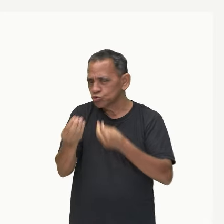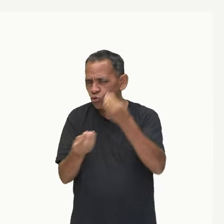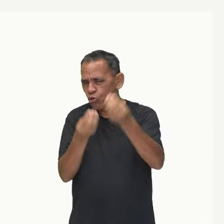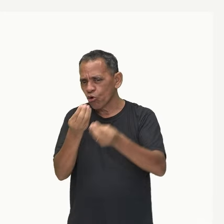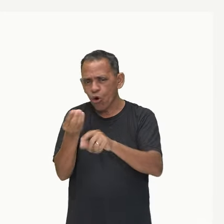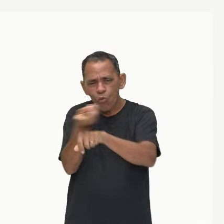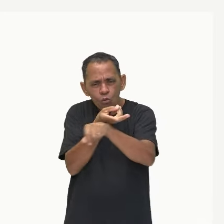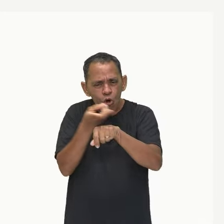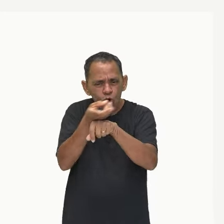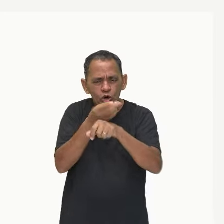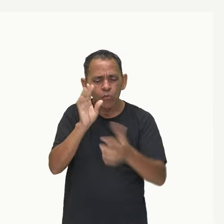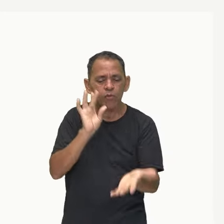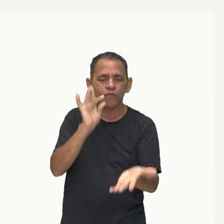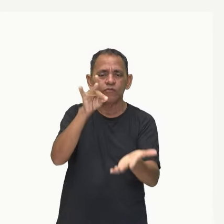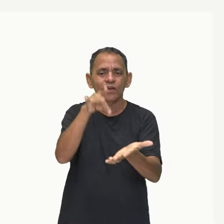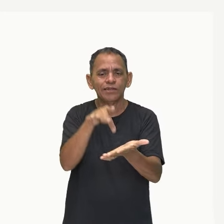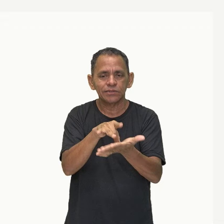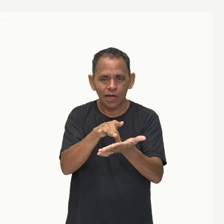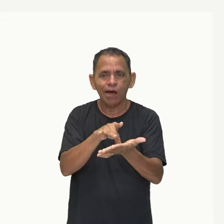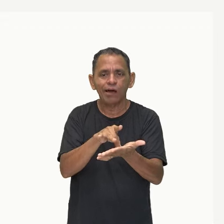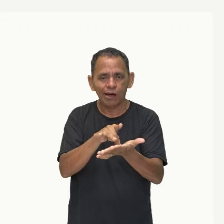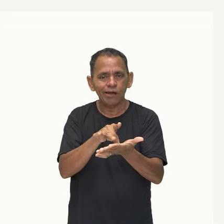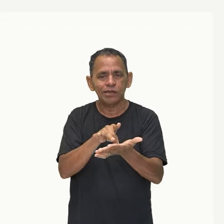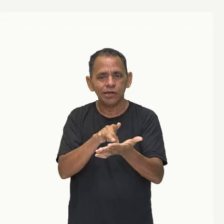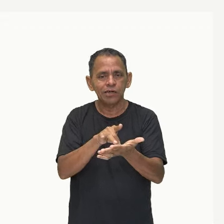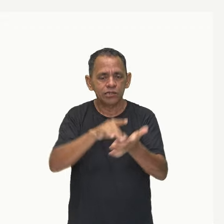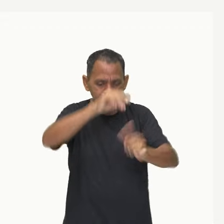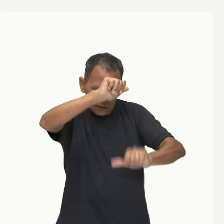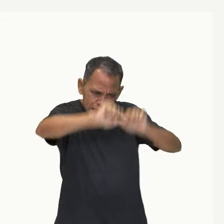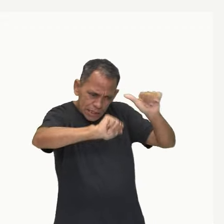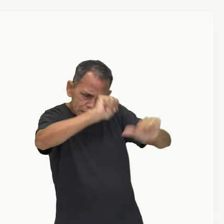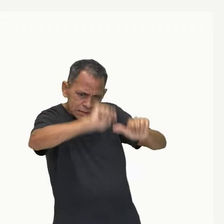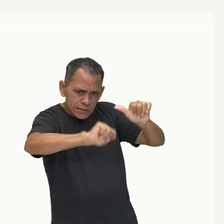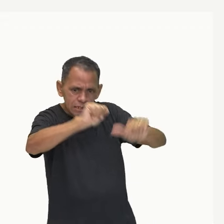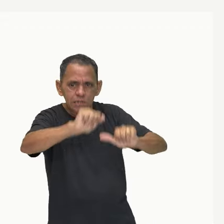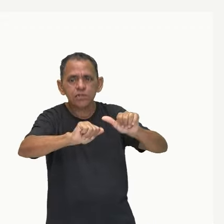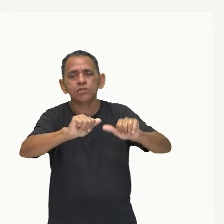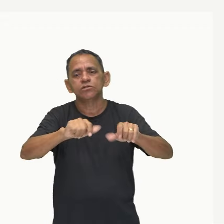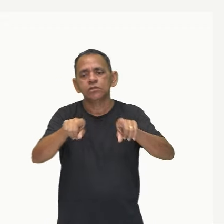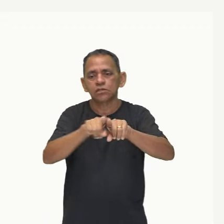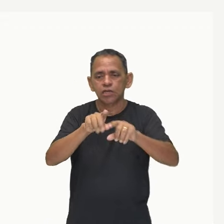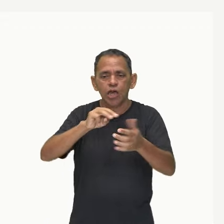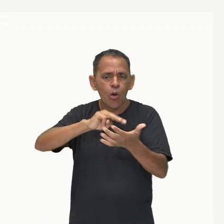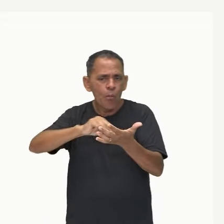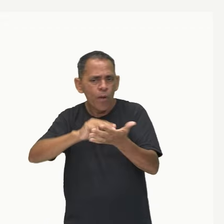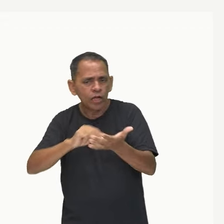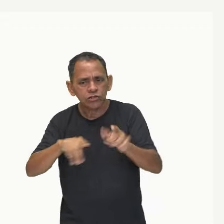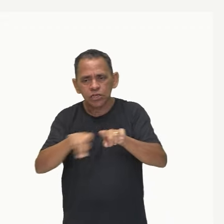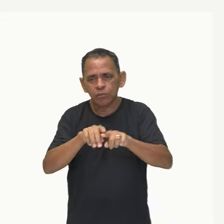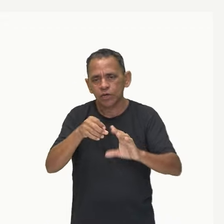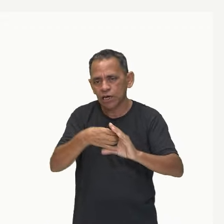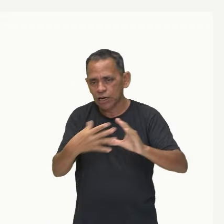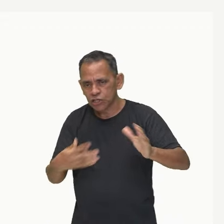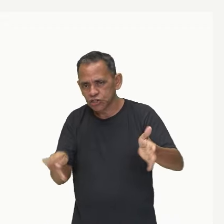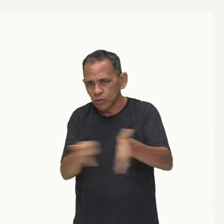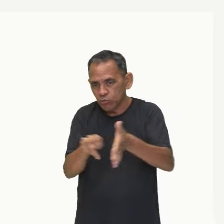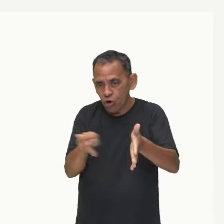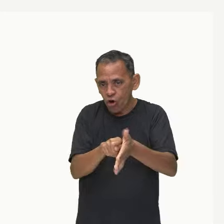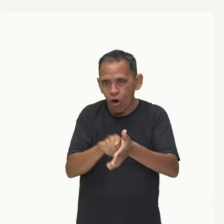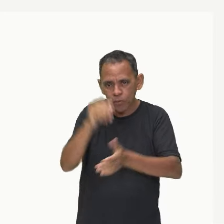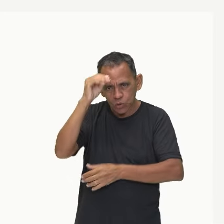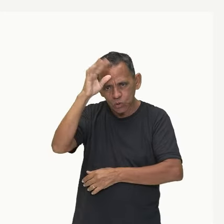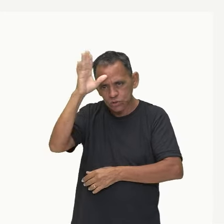uma verdade por meio de análises e métodos caracterizam aquilo que nós chamamos de